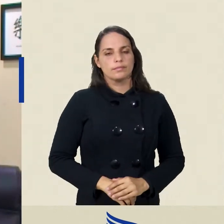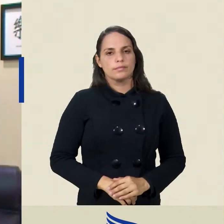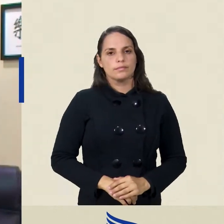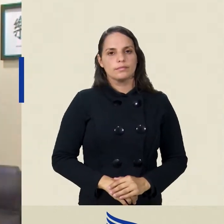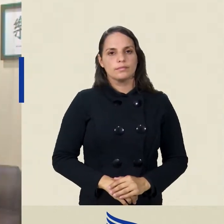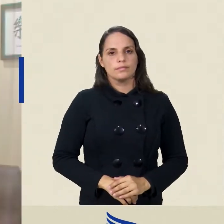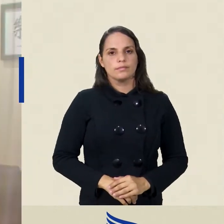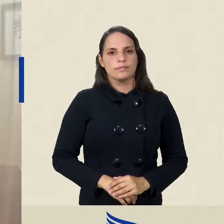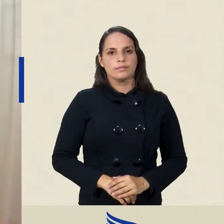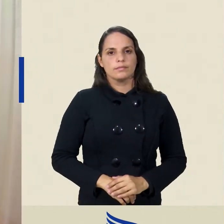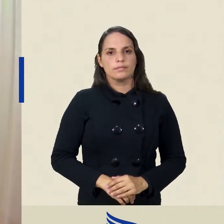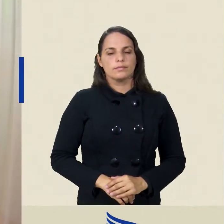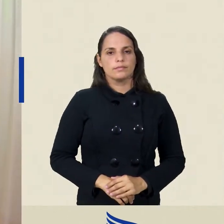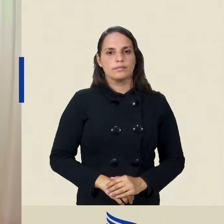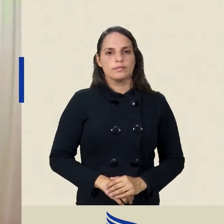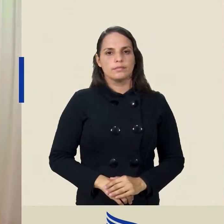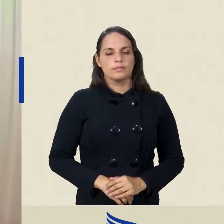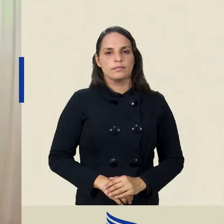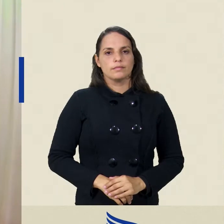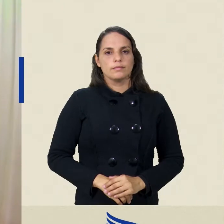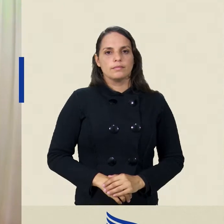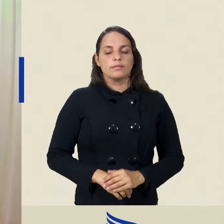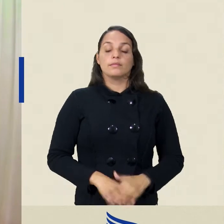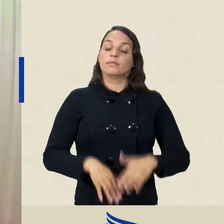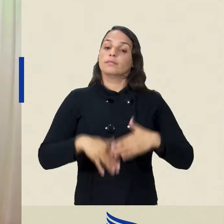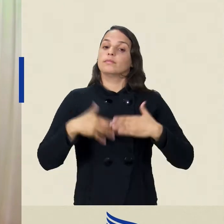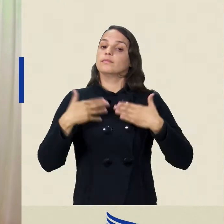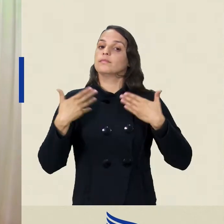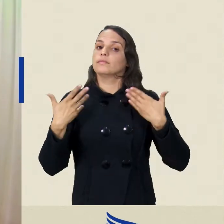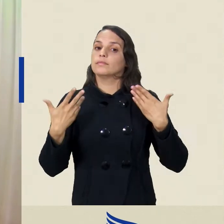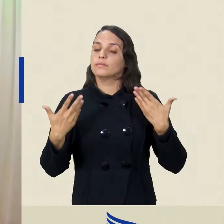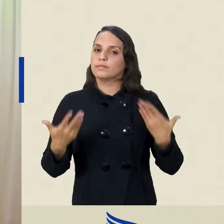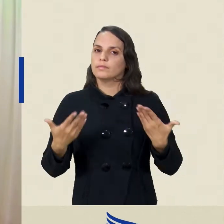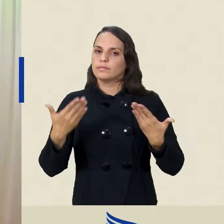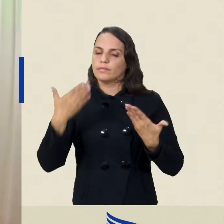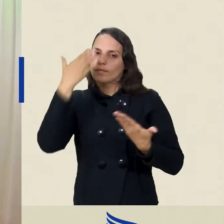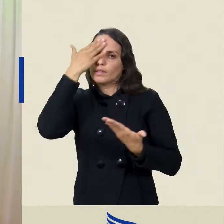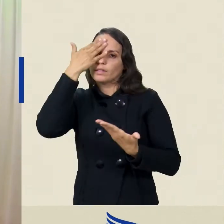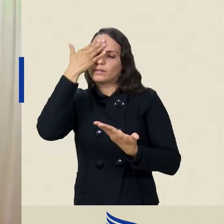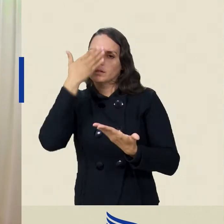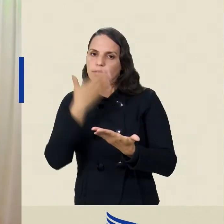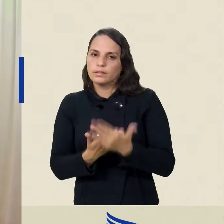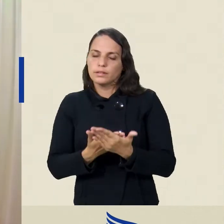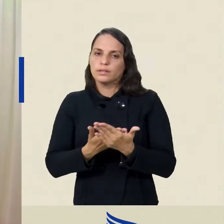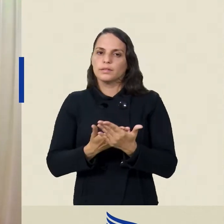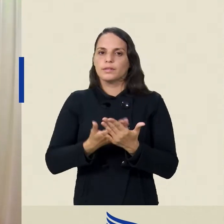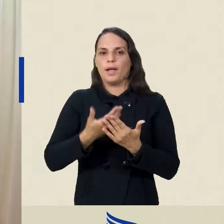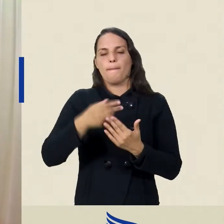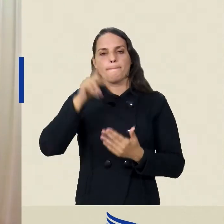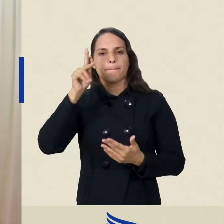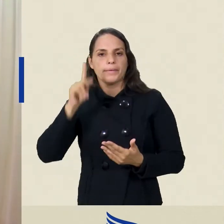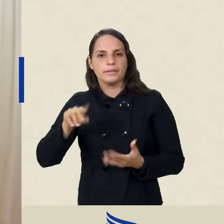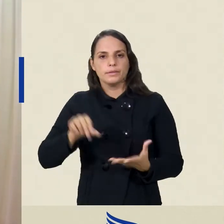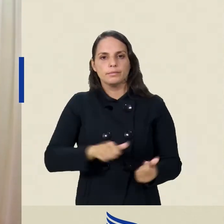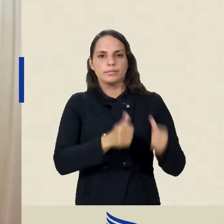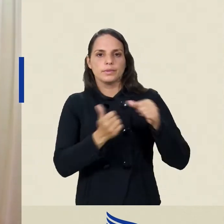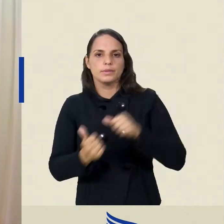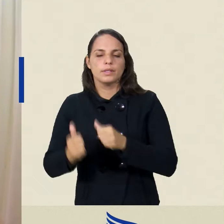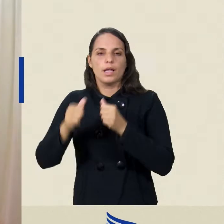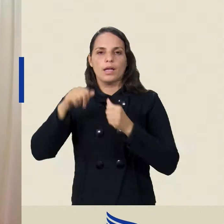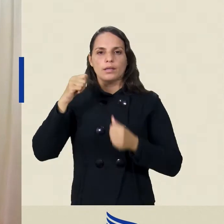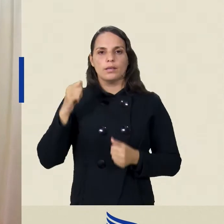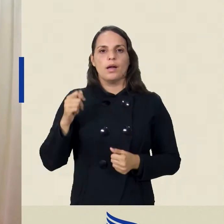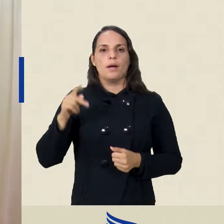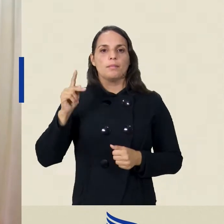reforma. Por essas razões, cremos que para alguém ser batizado, precisa ser maduro